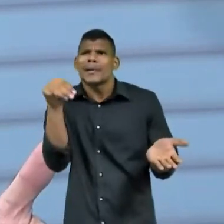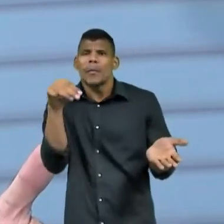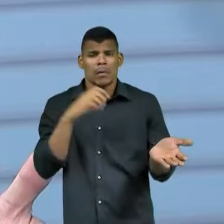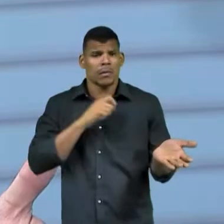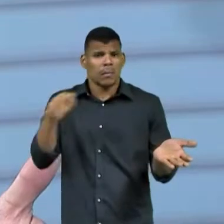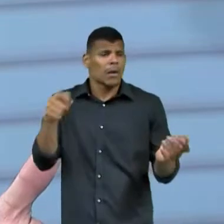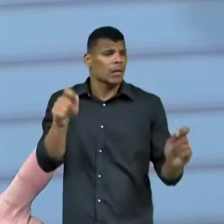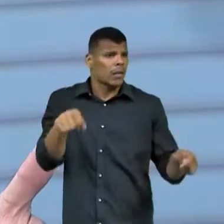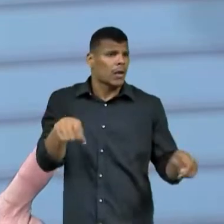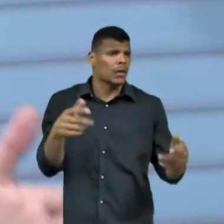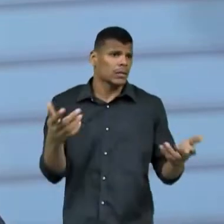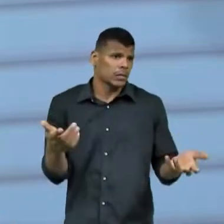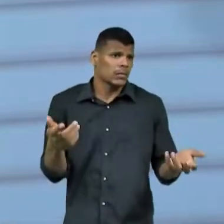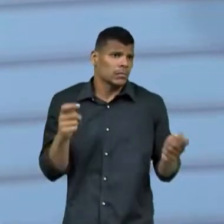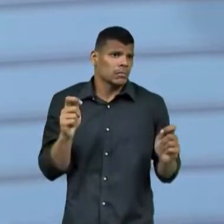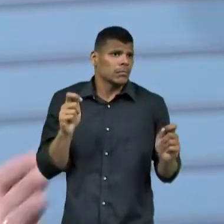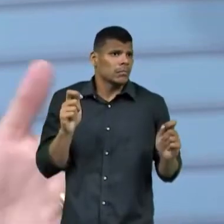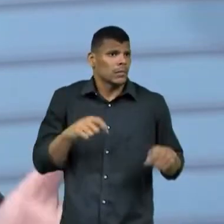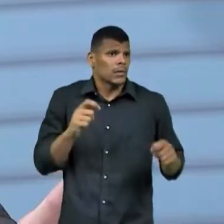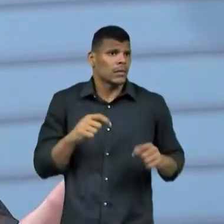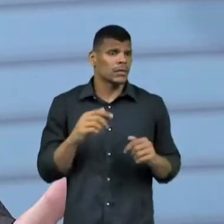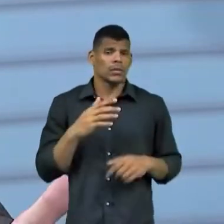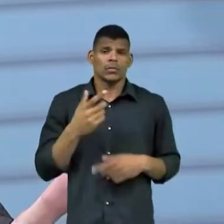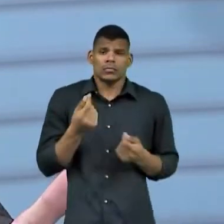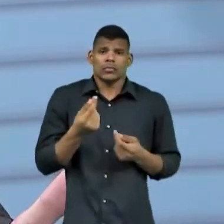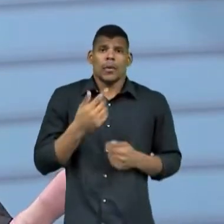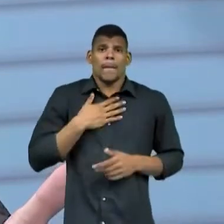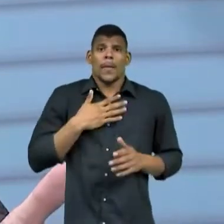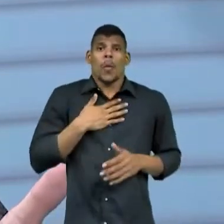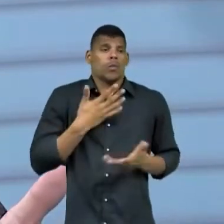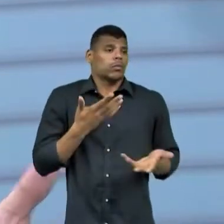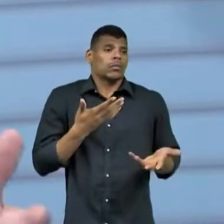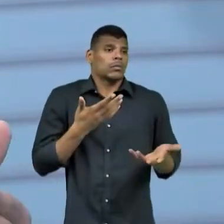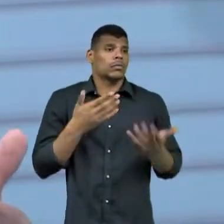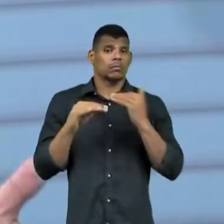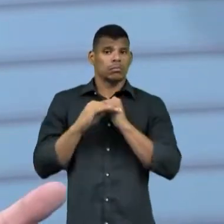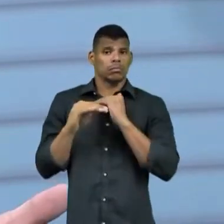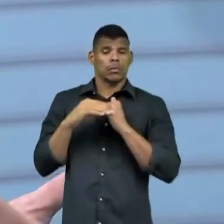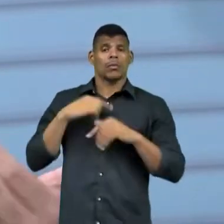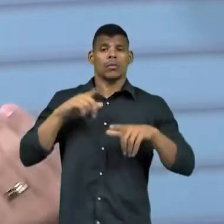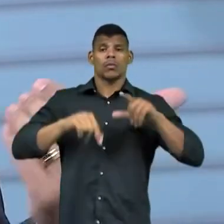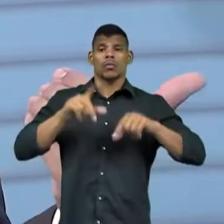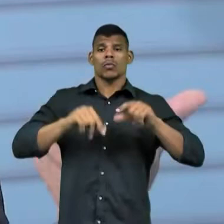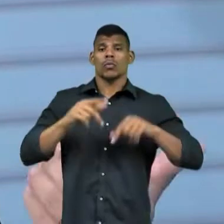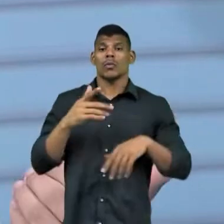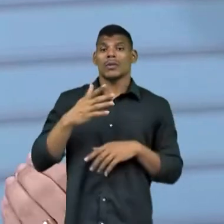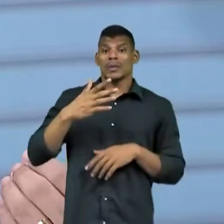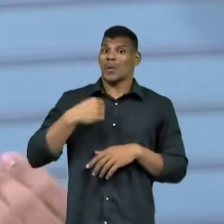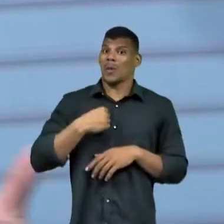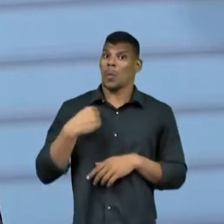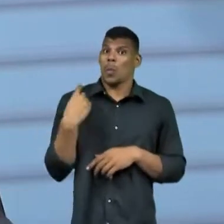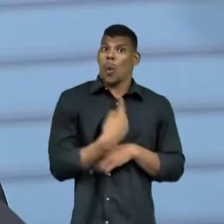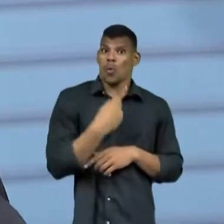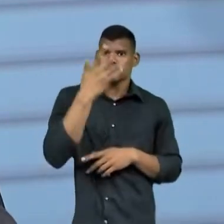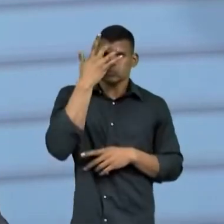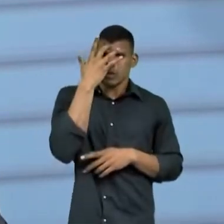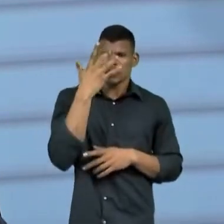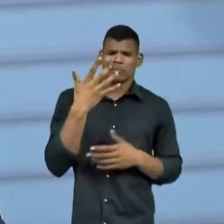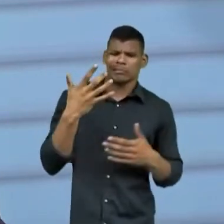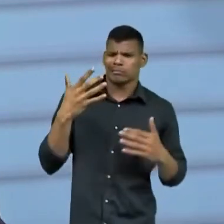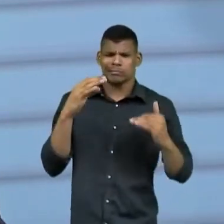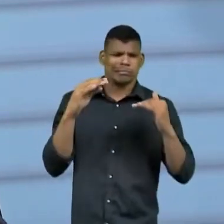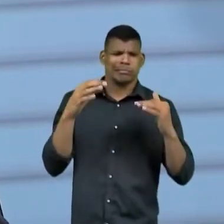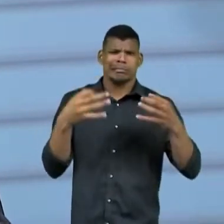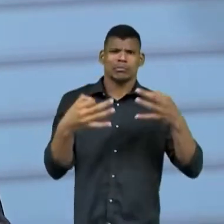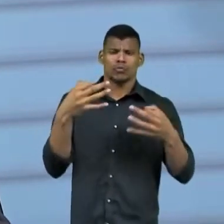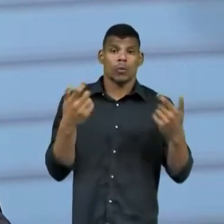injusto não o dinheiro é meu eu vou dar para da maneira que eu quiser então o injusto é na nossa perspectiva não na Perspectiva daquele que